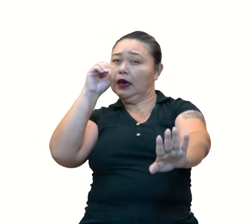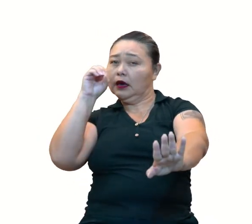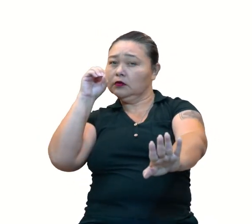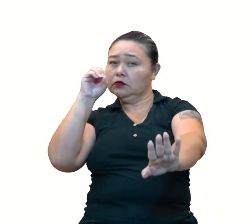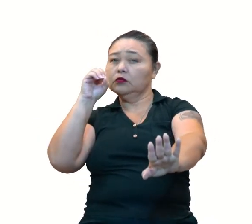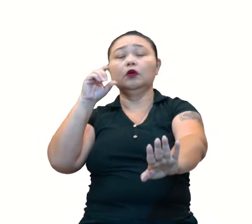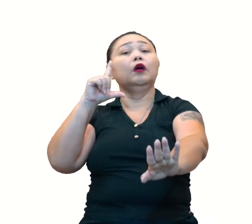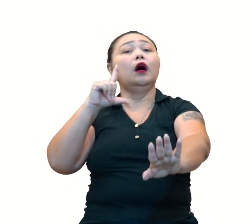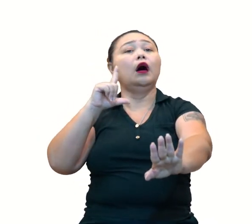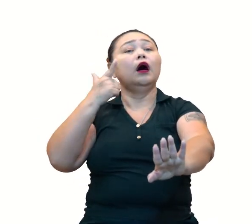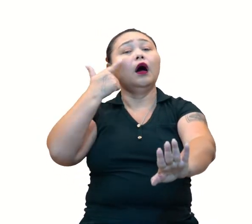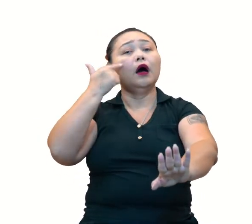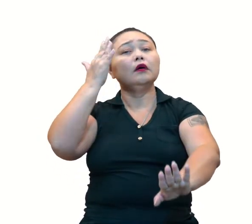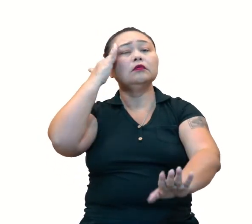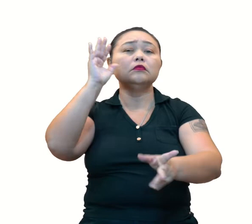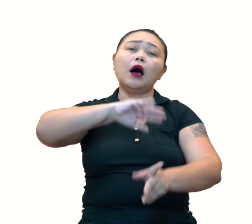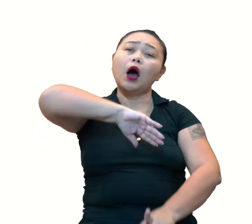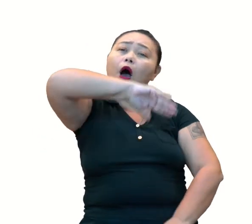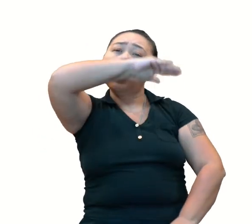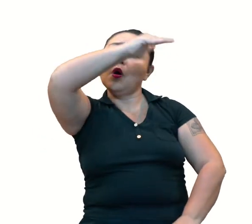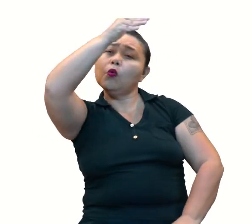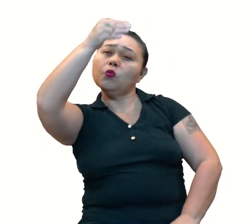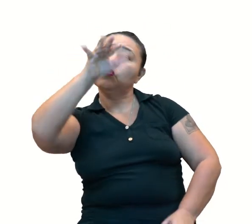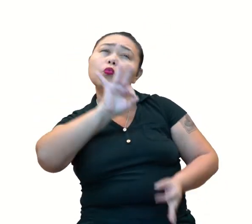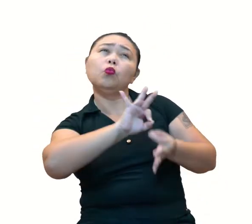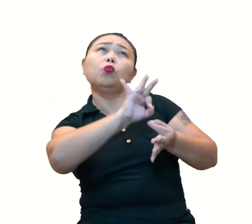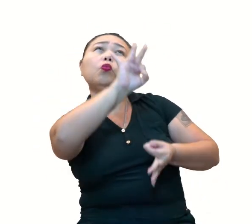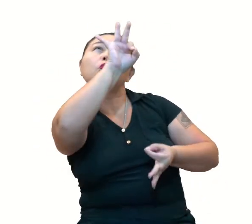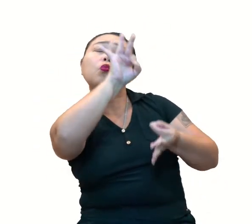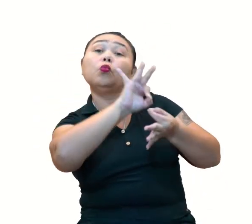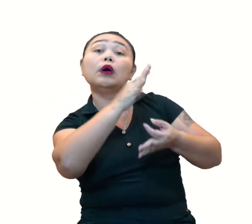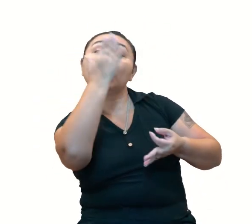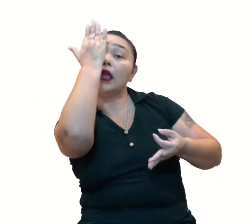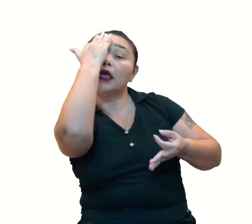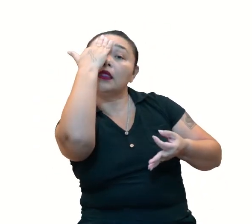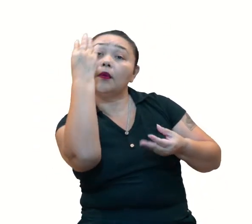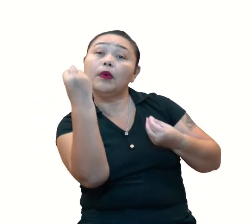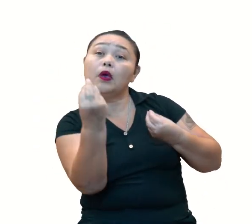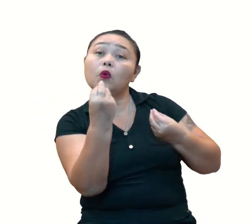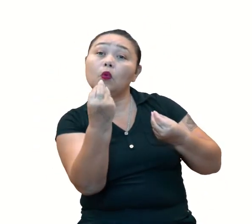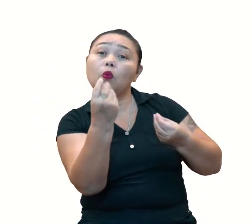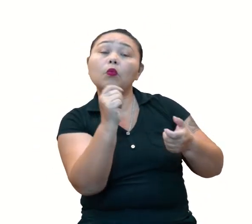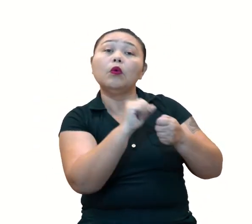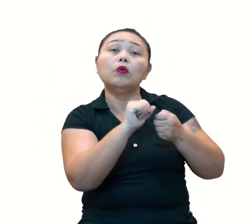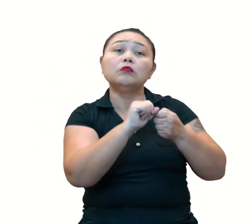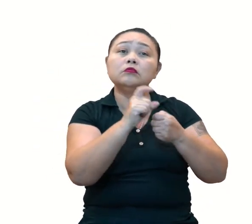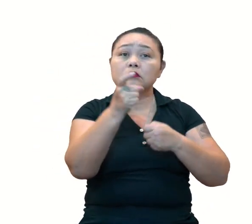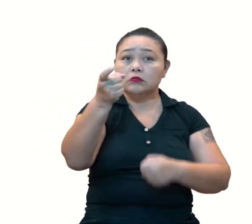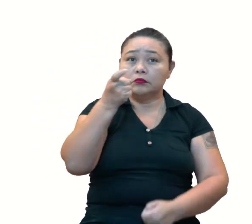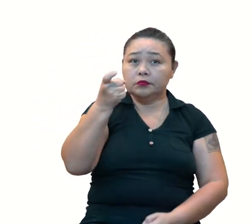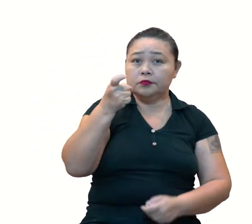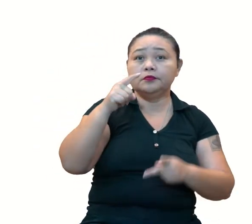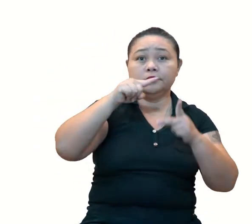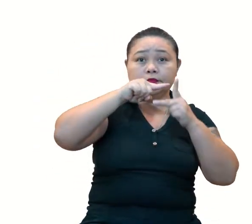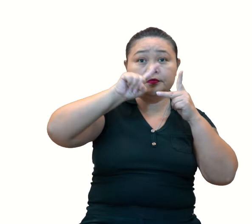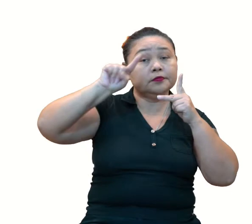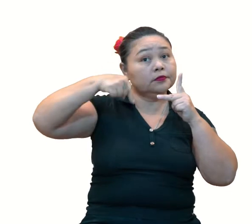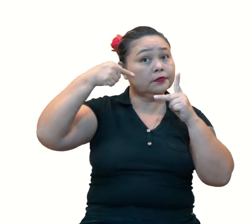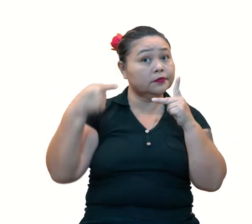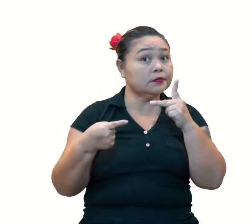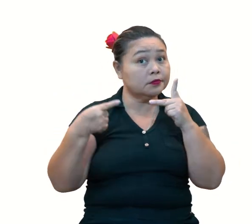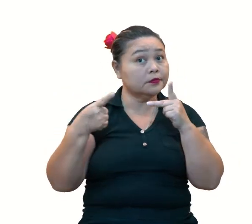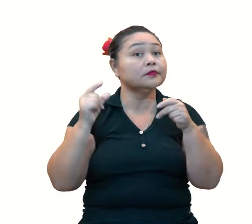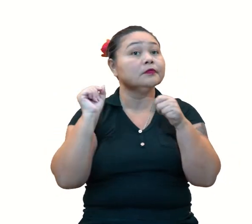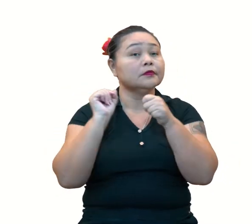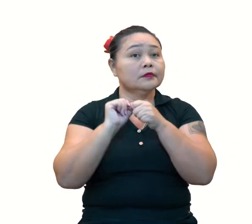querendo saber a altura da montanha, né? Mas primeiro, nós vamos colocar um X aqui, né? Vamos calcular essa partezinha ali. Depois, o que a gente vai